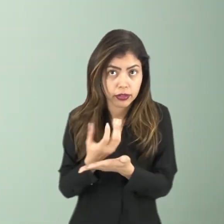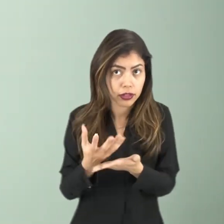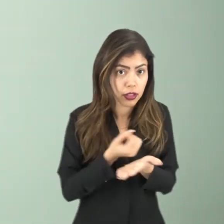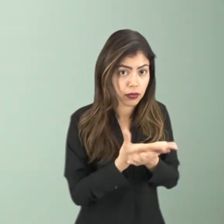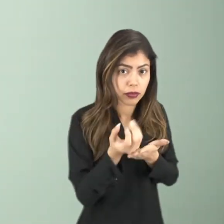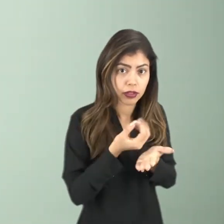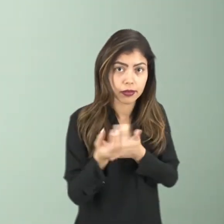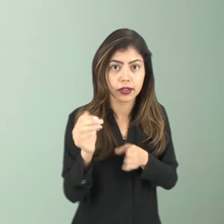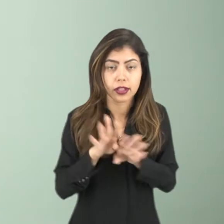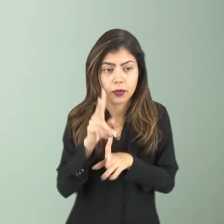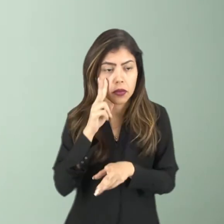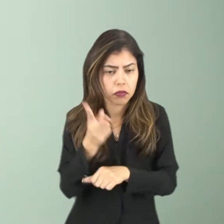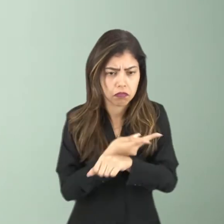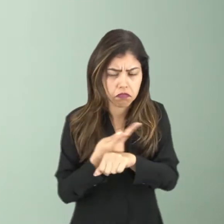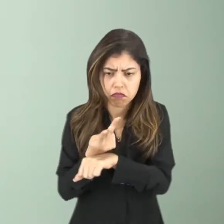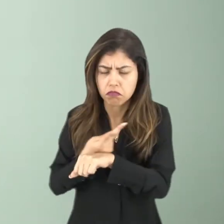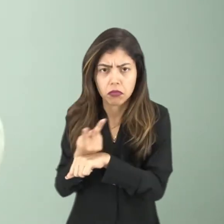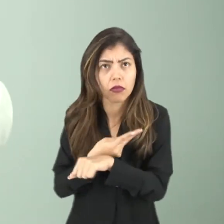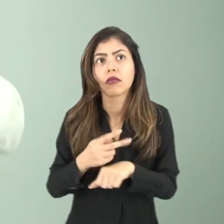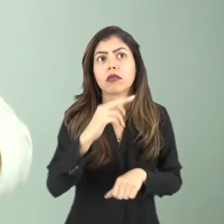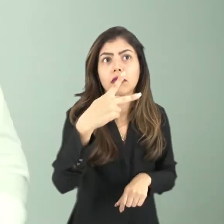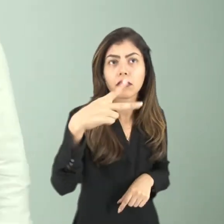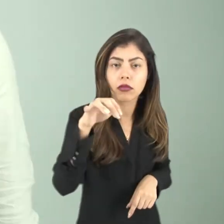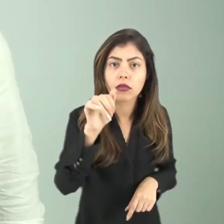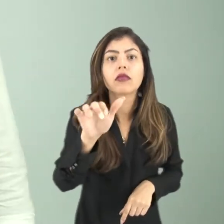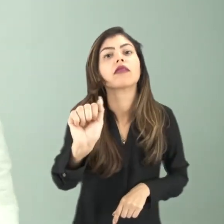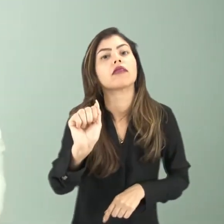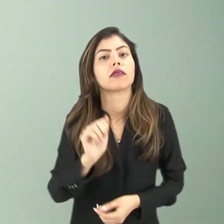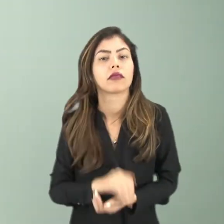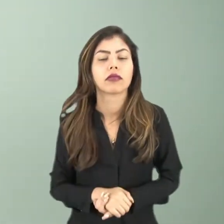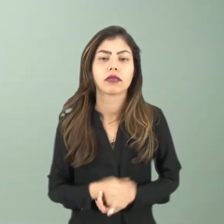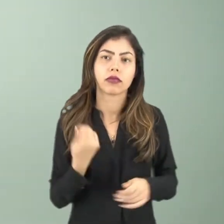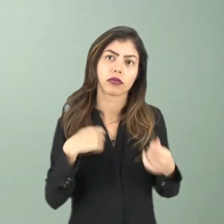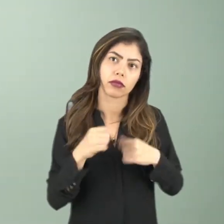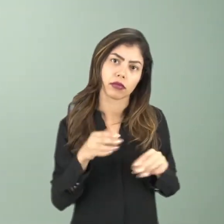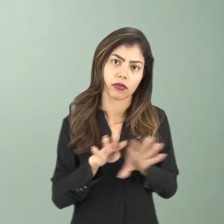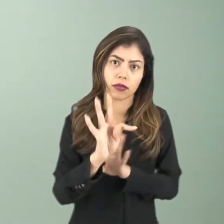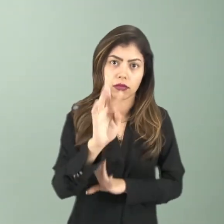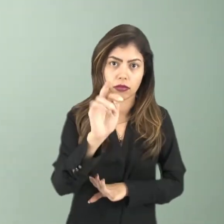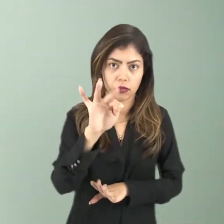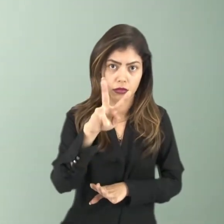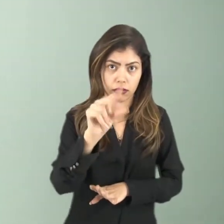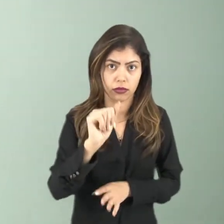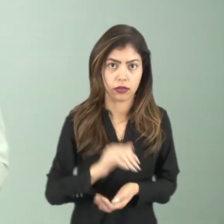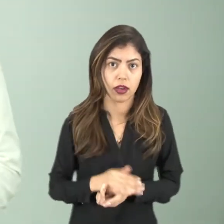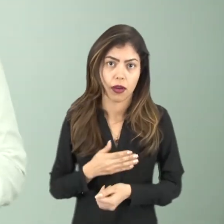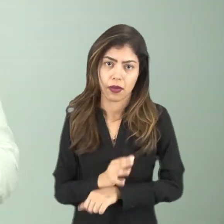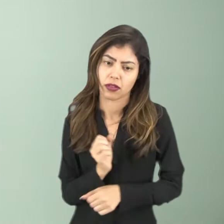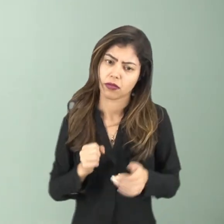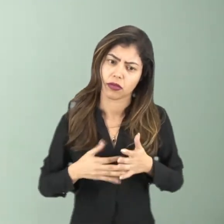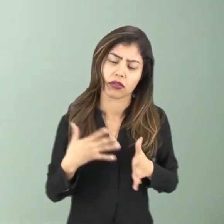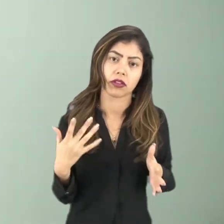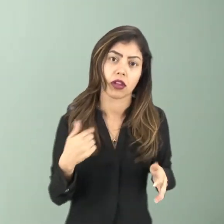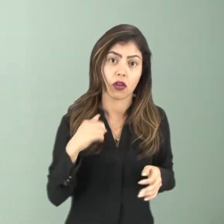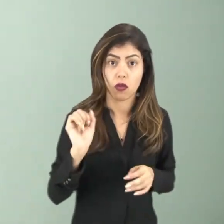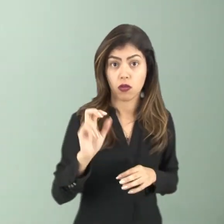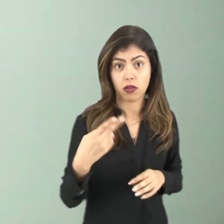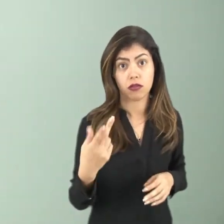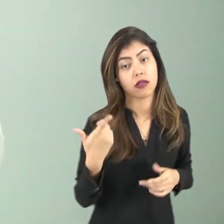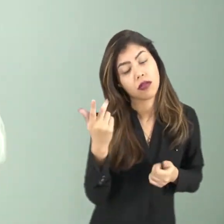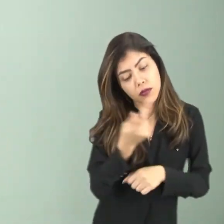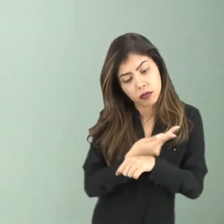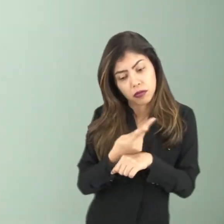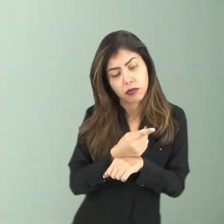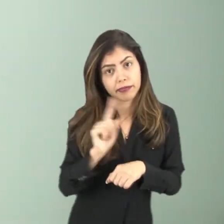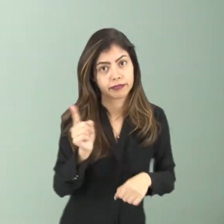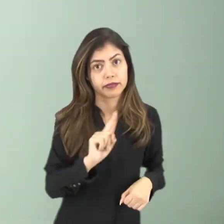de emprego e isso durante um ano eu ainda serei PEA, eu ainda serei população economicamente ativa. Caso passe bastante tempo